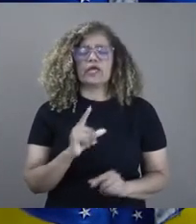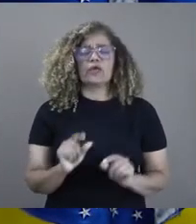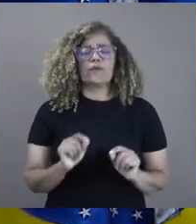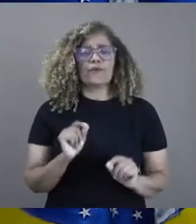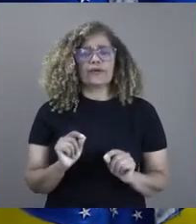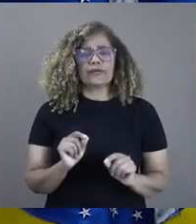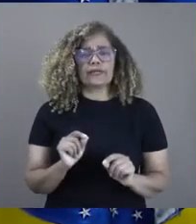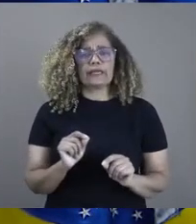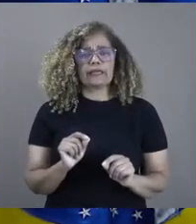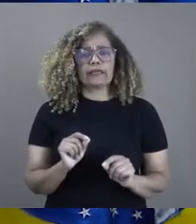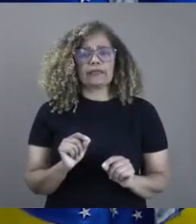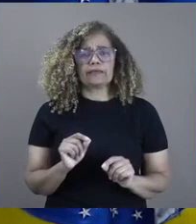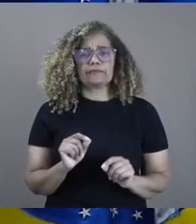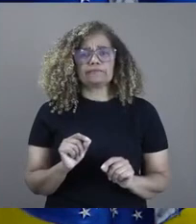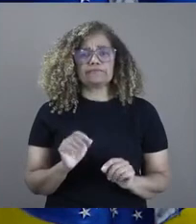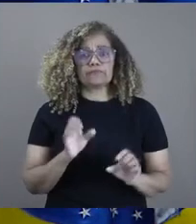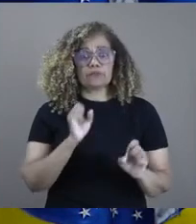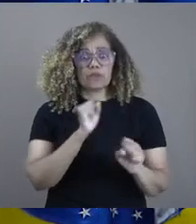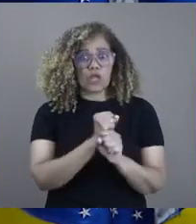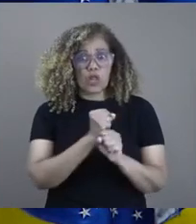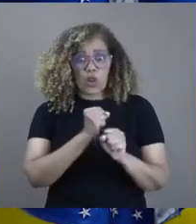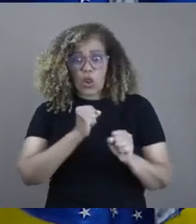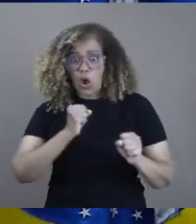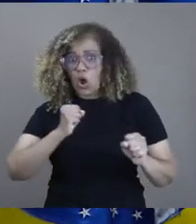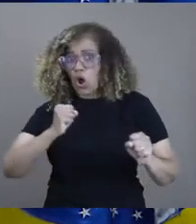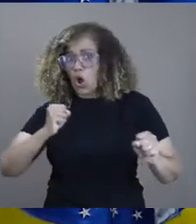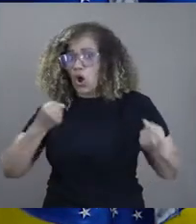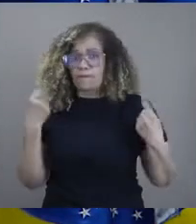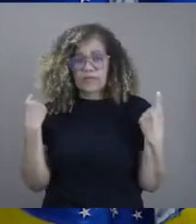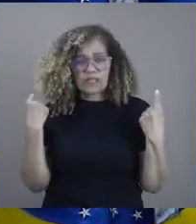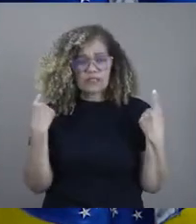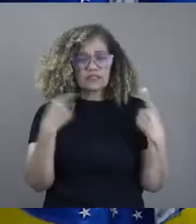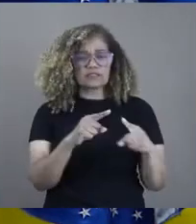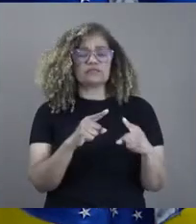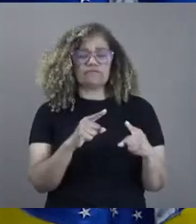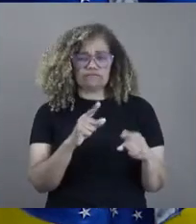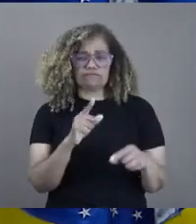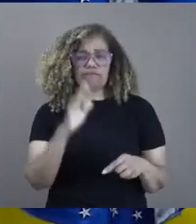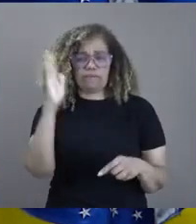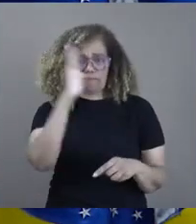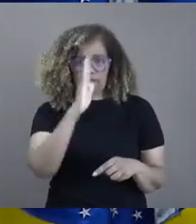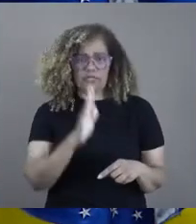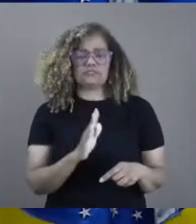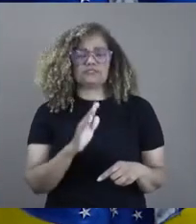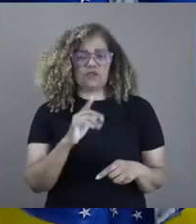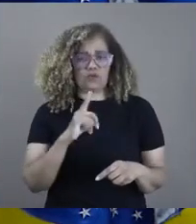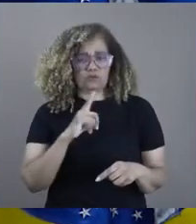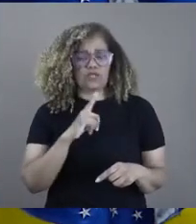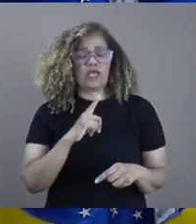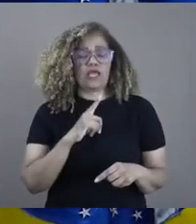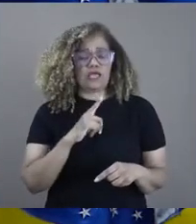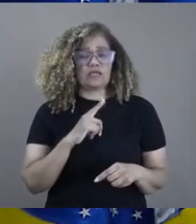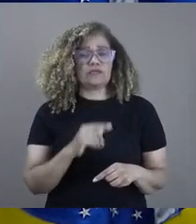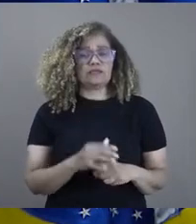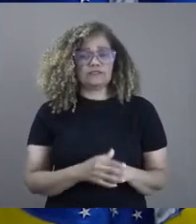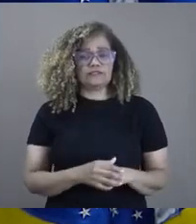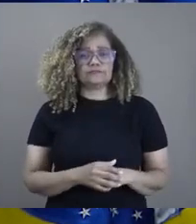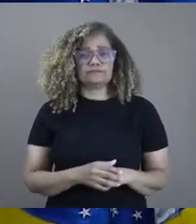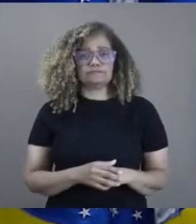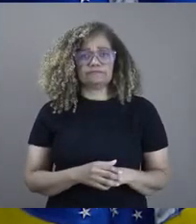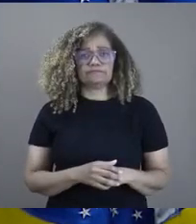um gigantesco desafio que o Brasil tem condições de